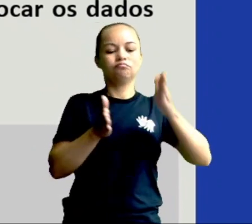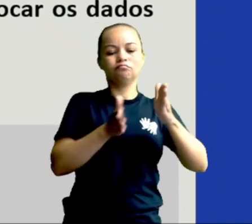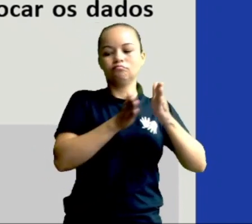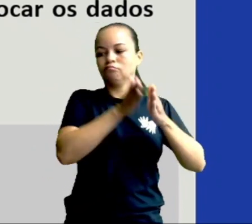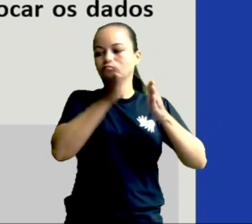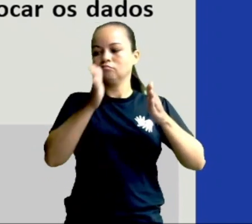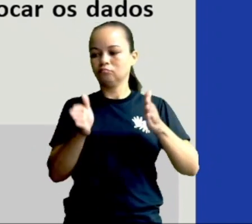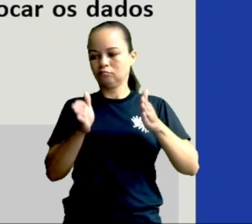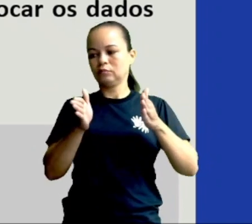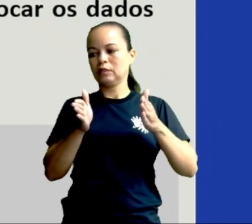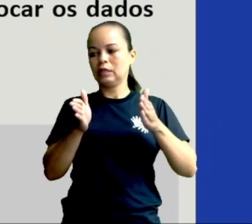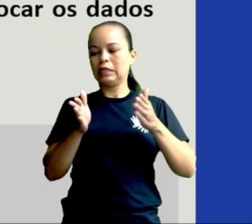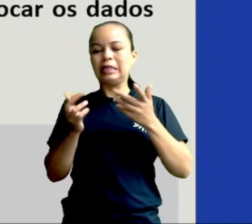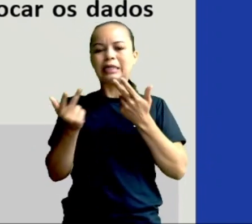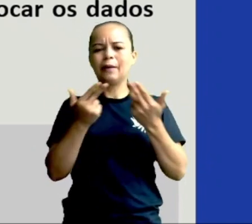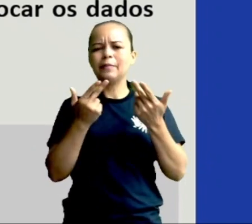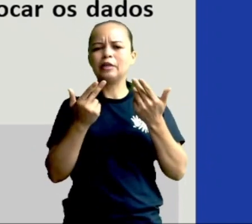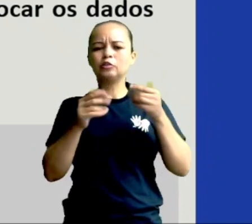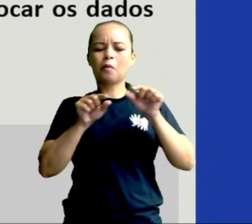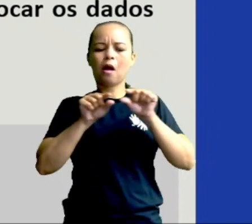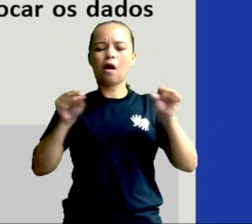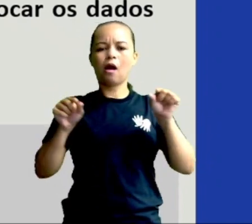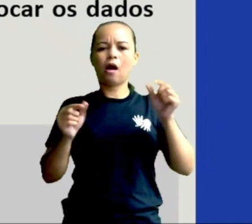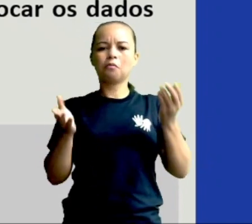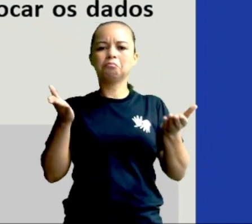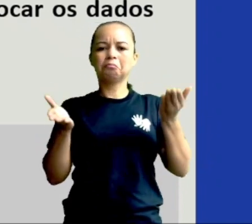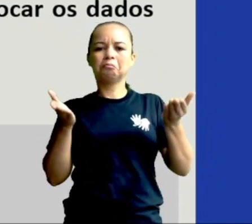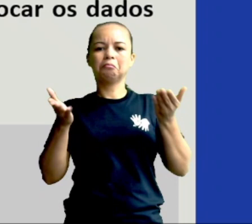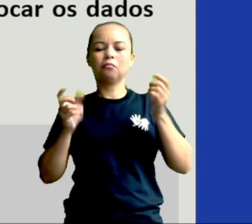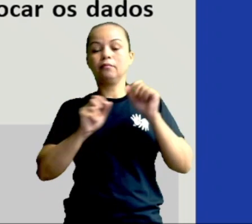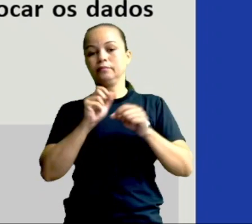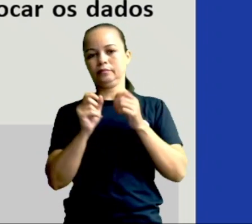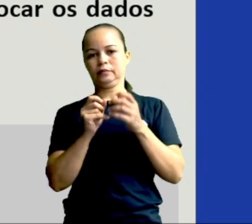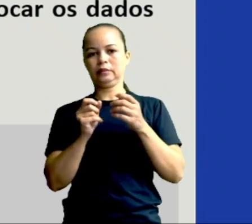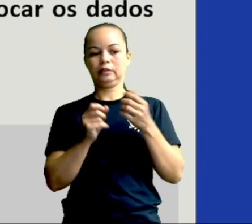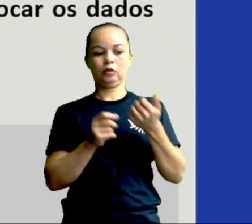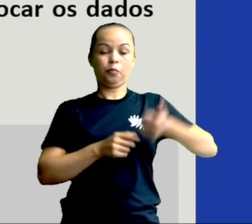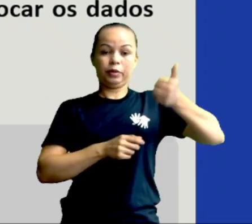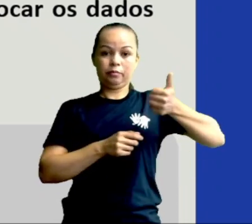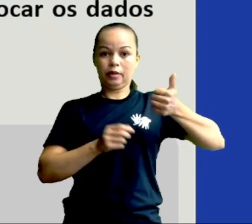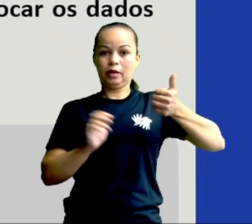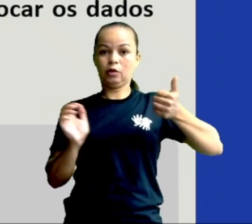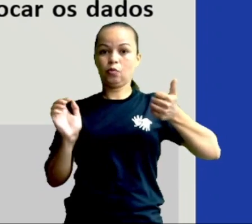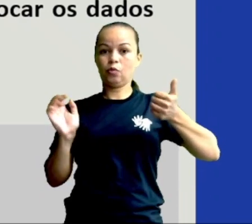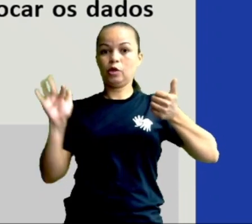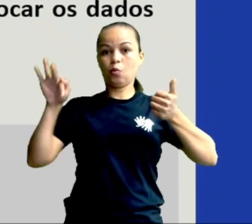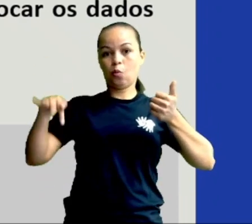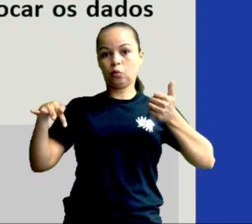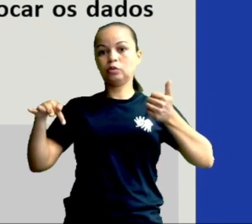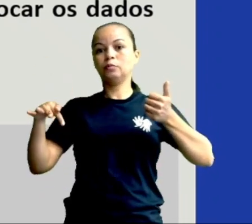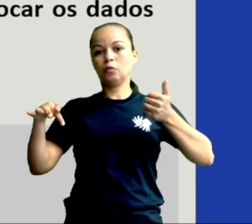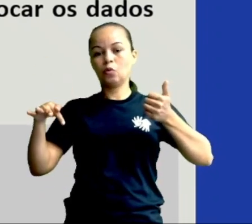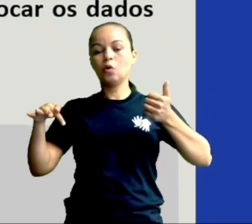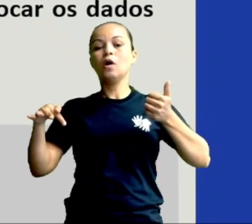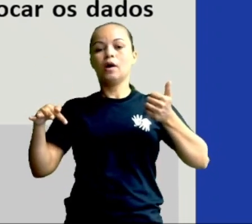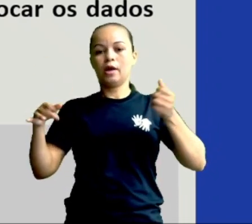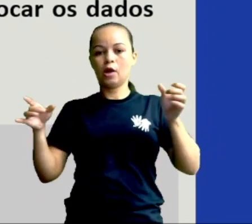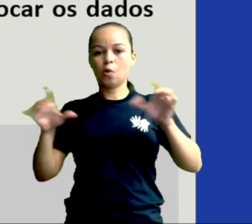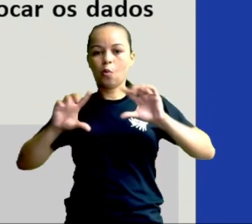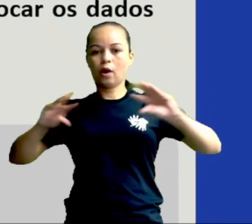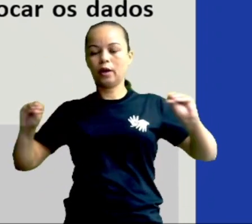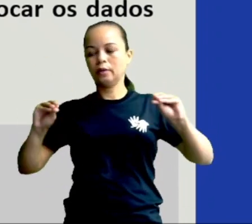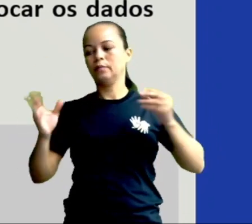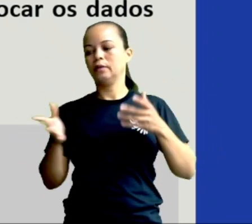na mesma, né, simetria, tá? Então, o primeiro e o último, eliminei. Eliminei o segundo e